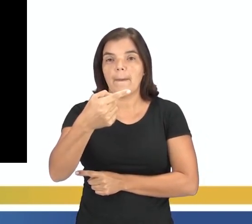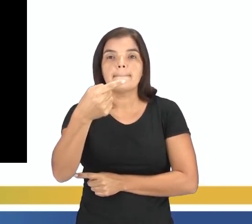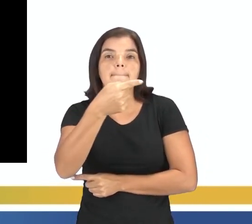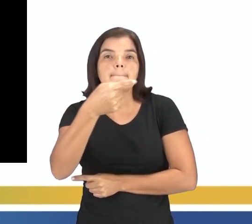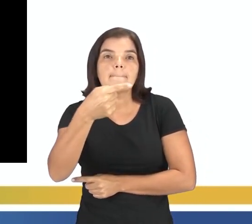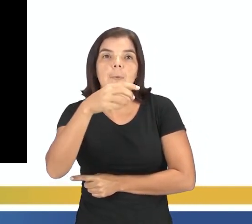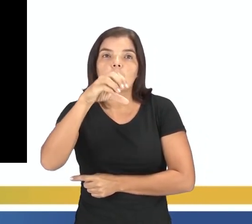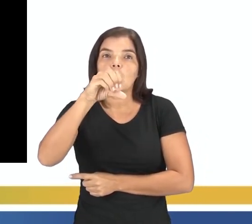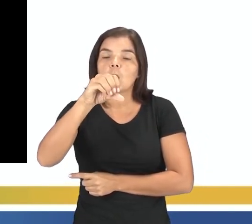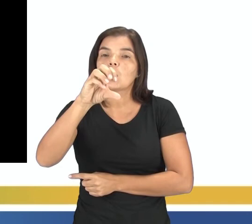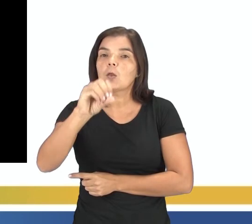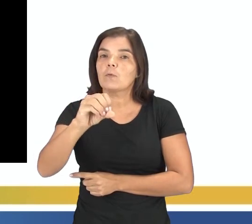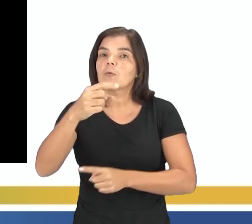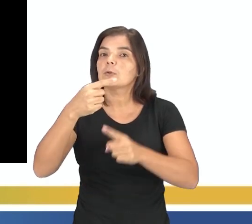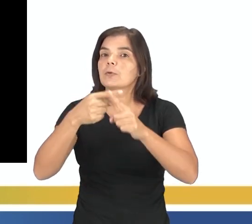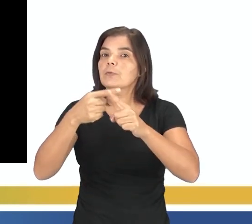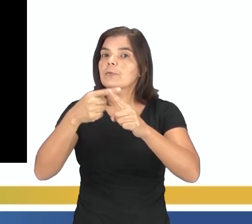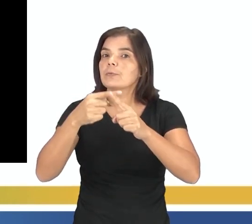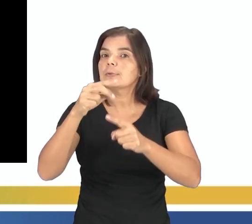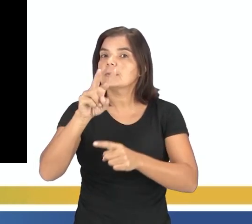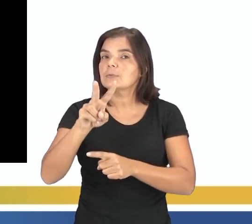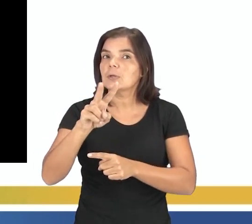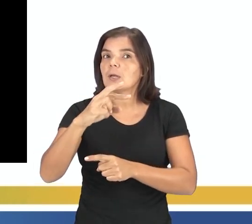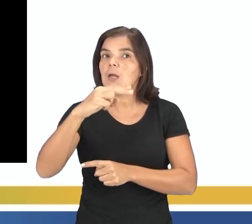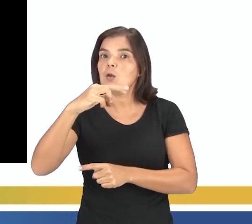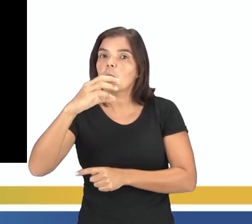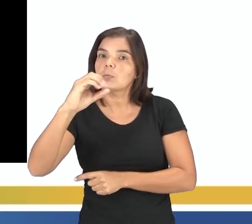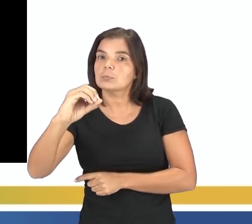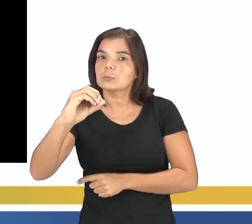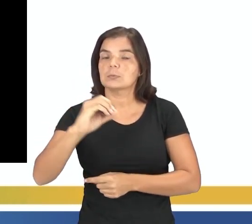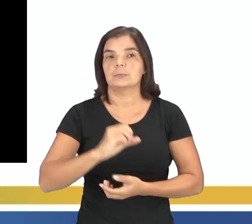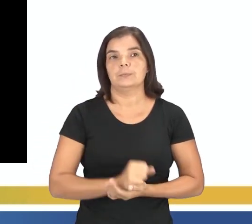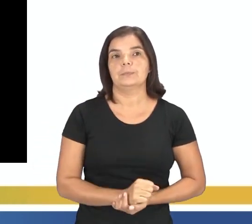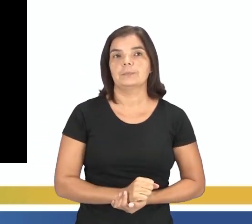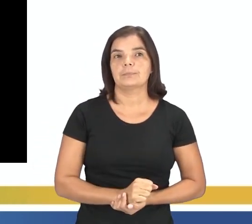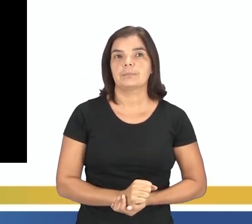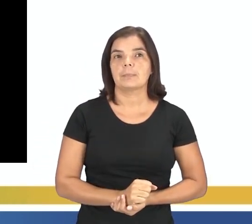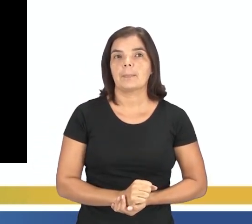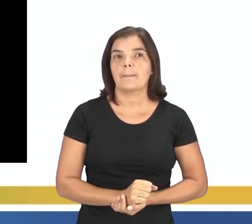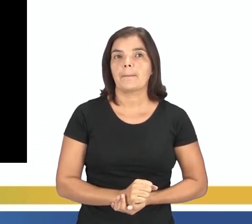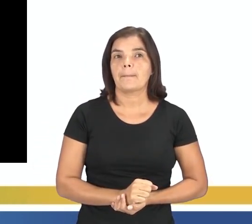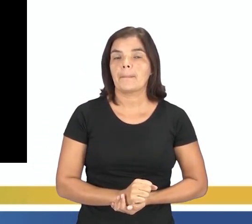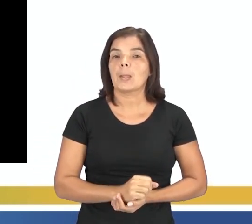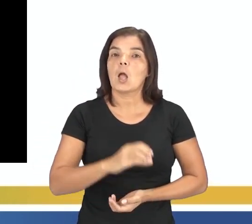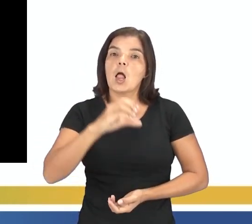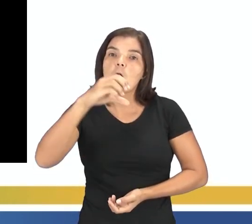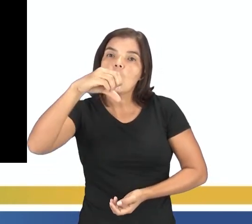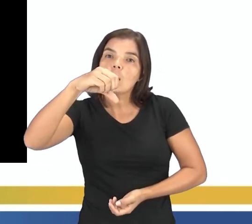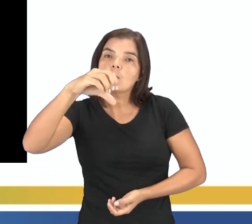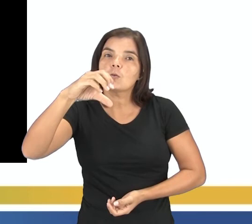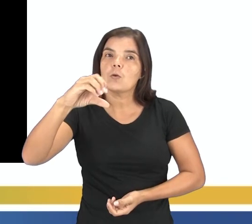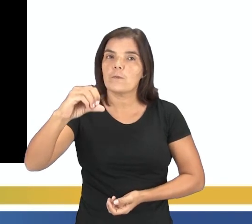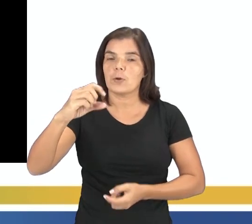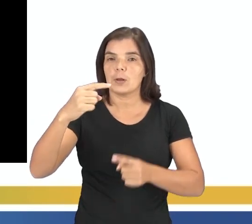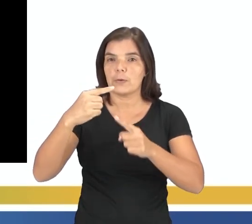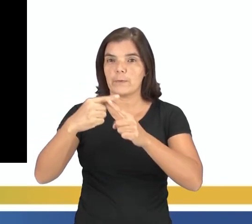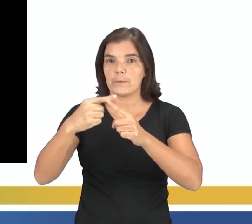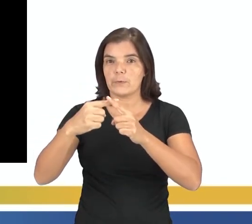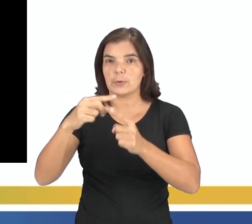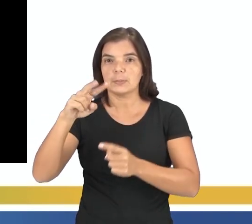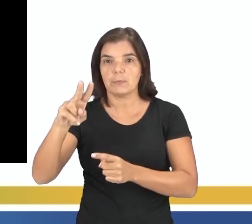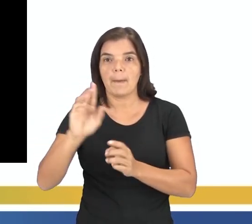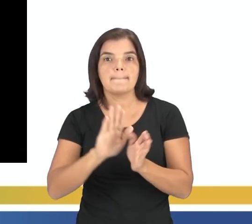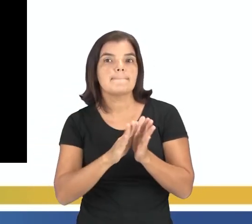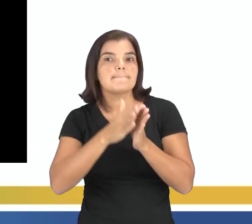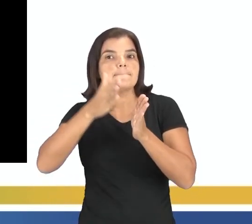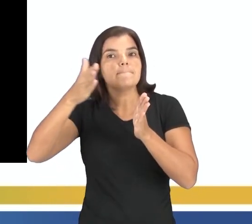bomba, menos 90, massa do astronauta, vezes V igual a 0. Passo 90 vezes V para o outro